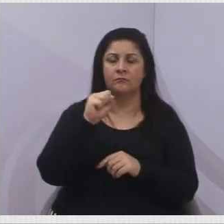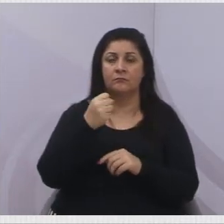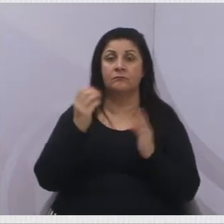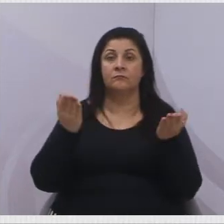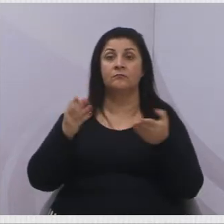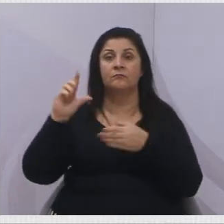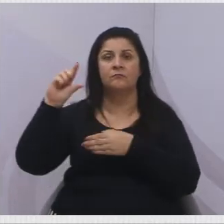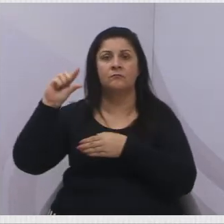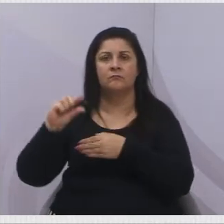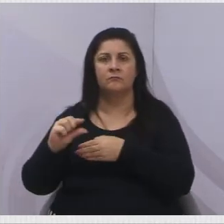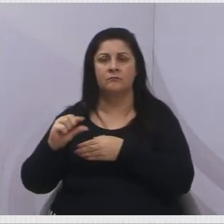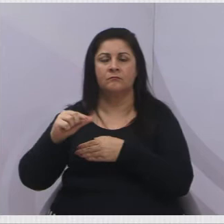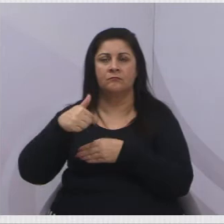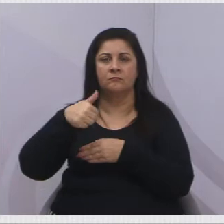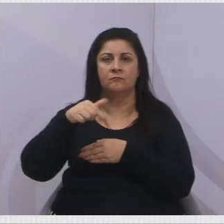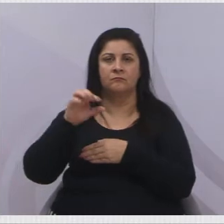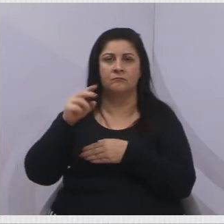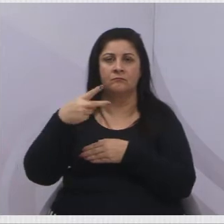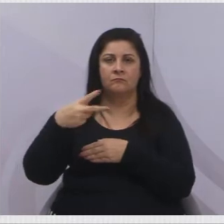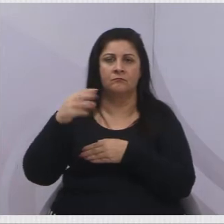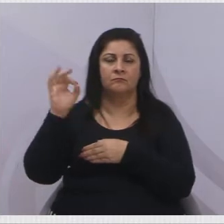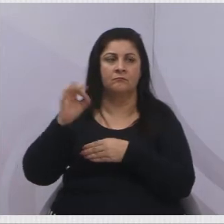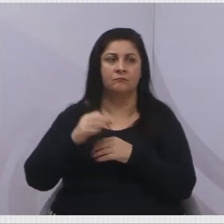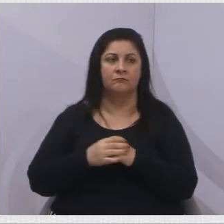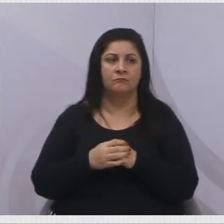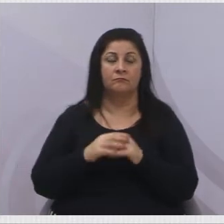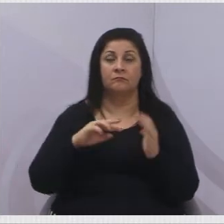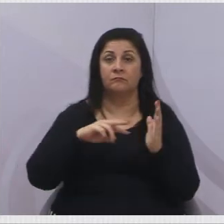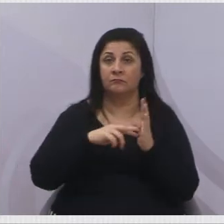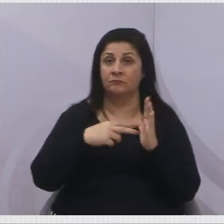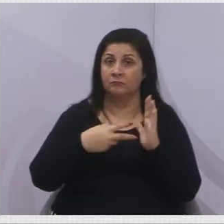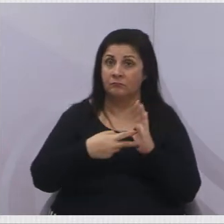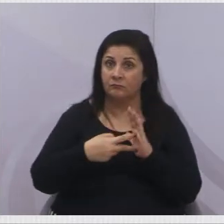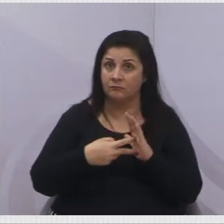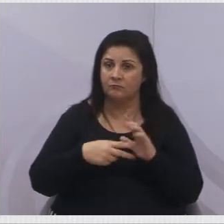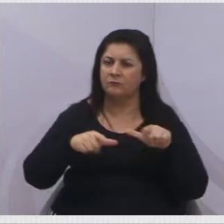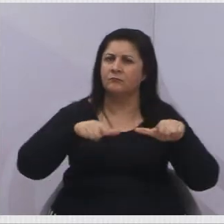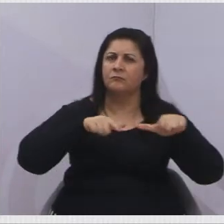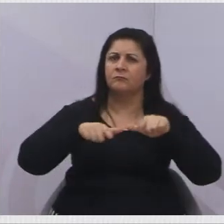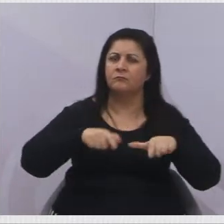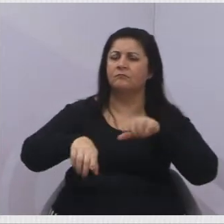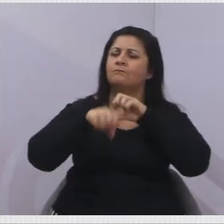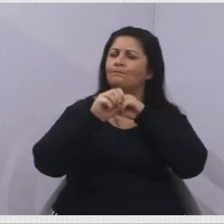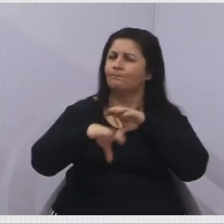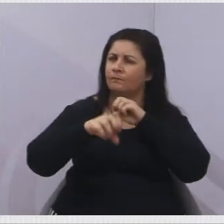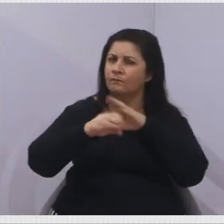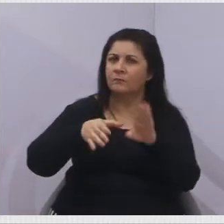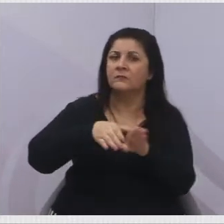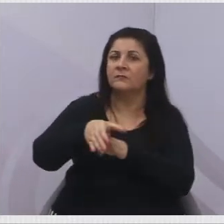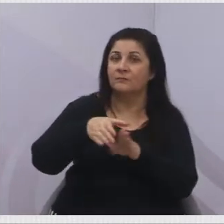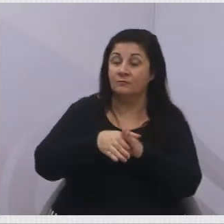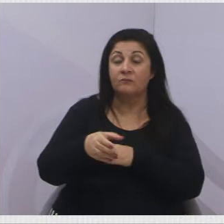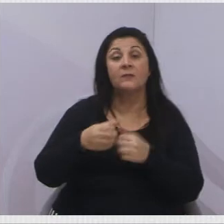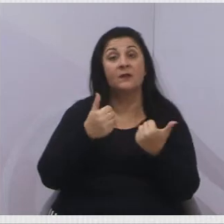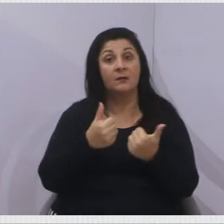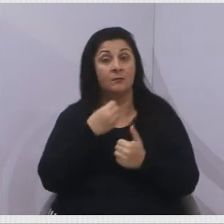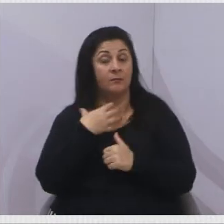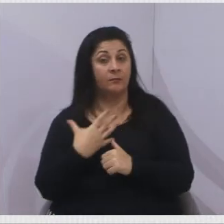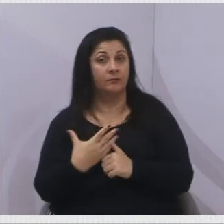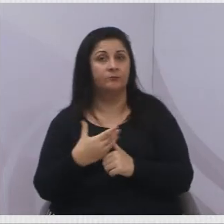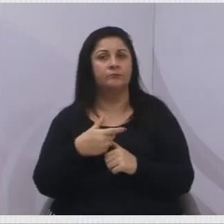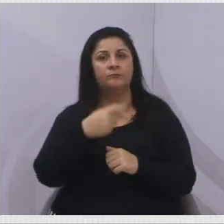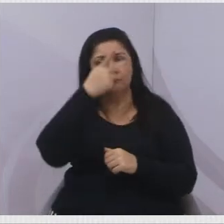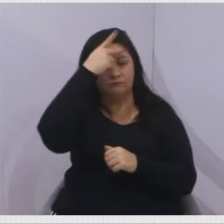reduziram 72%. Então, isso significa que as ações educativas no município estão funcionando